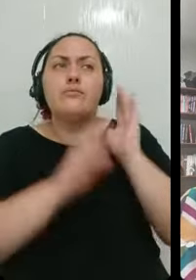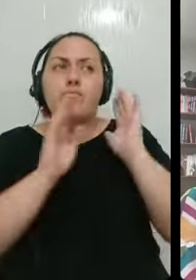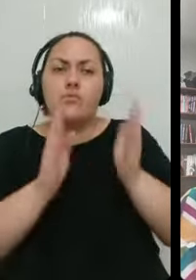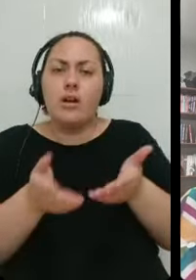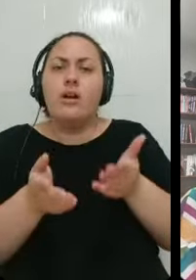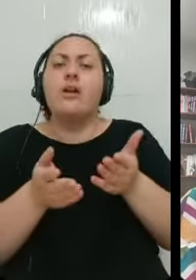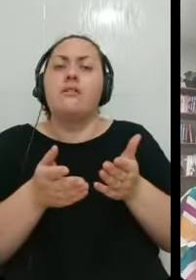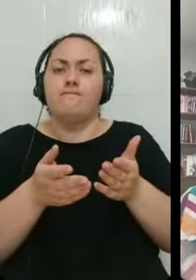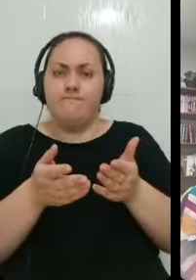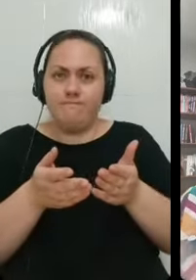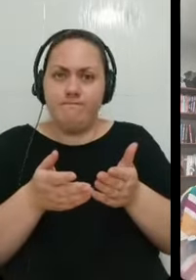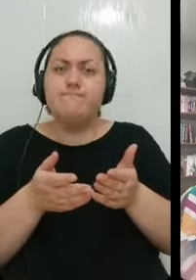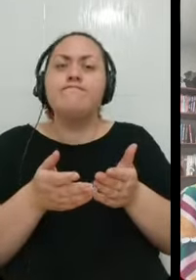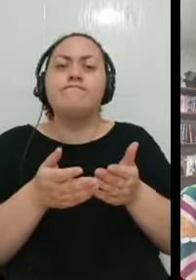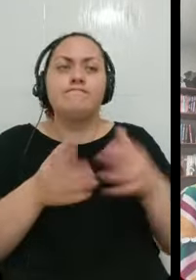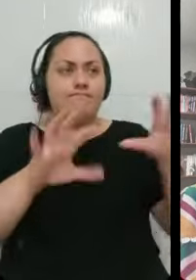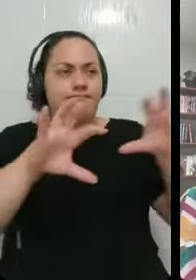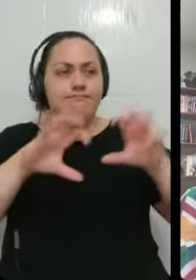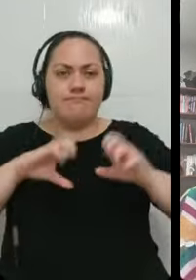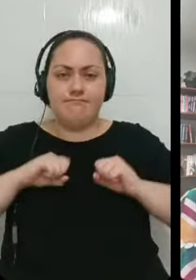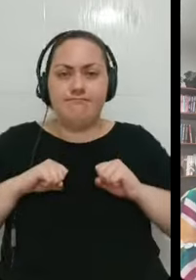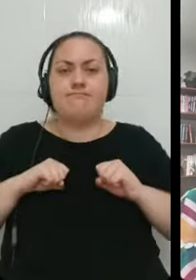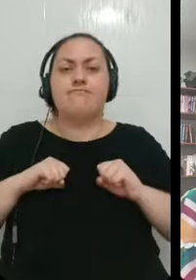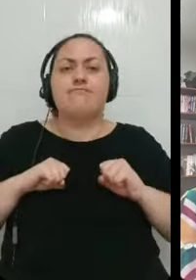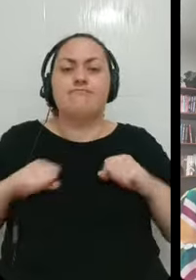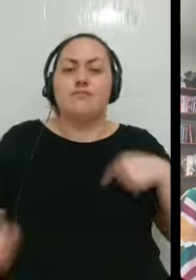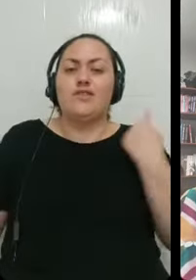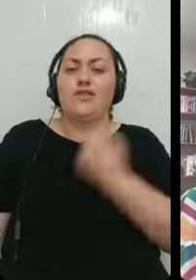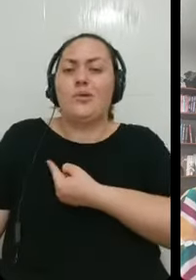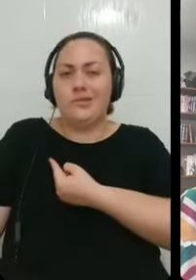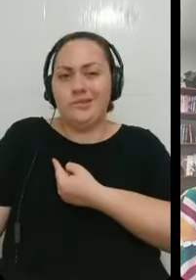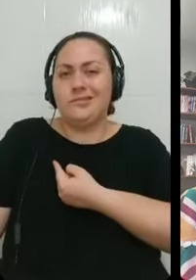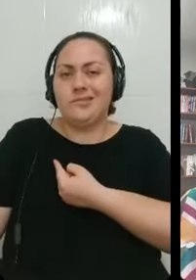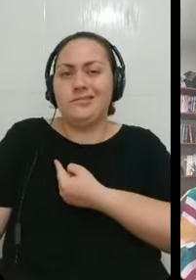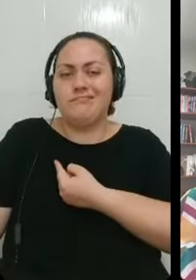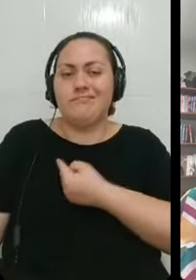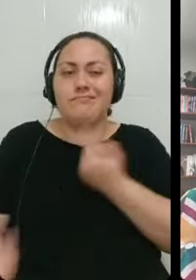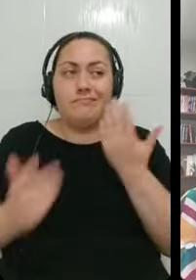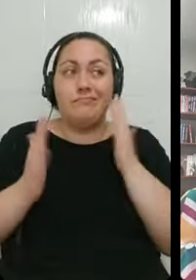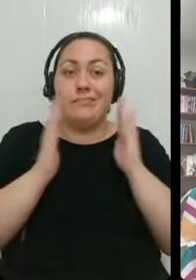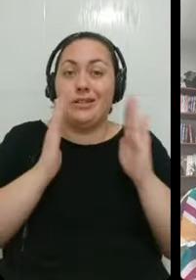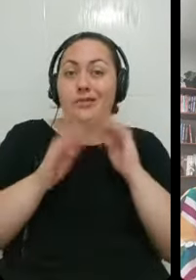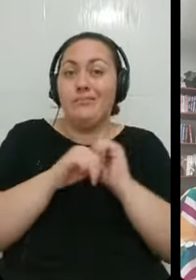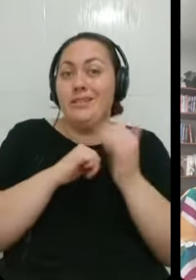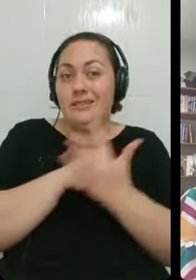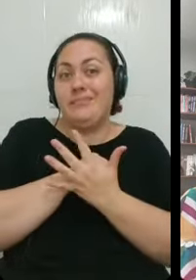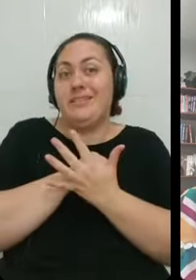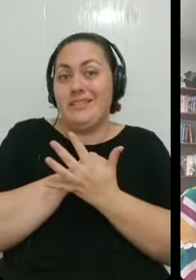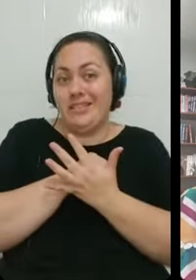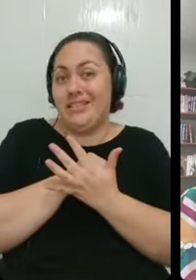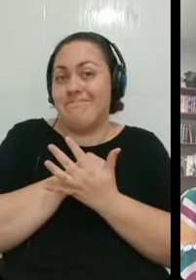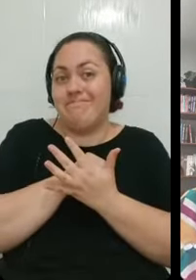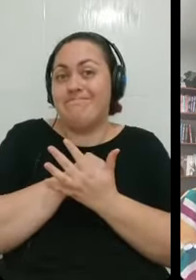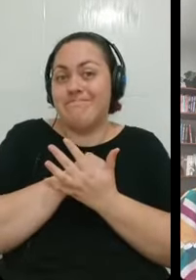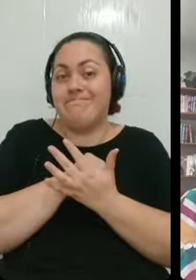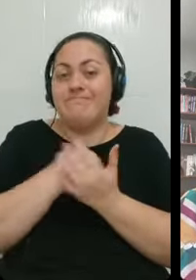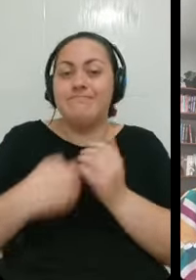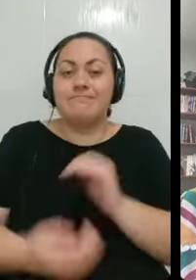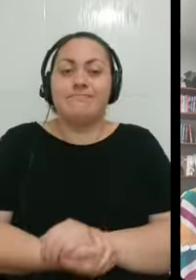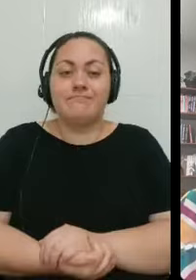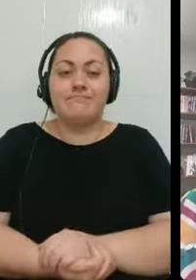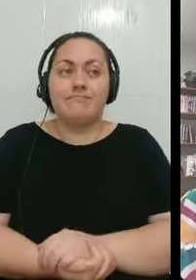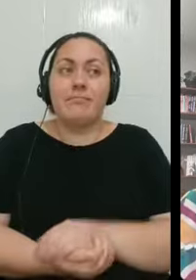trazidos, né, para o nosso meio, né, enquanto a gente estava durante a pandemia, né? Então, vamos